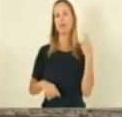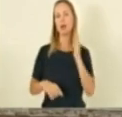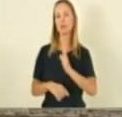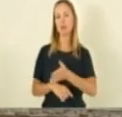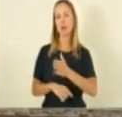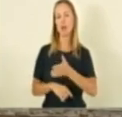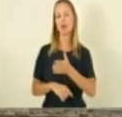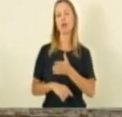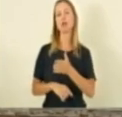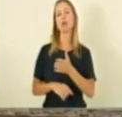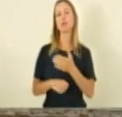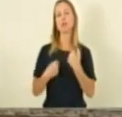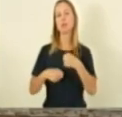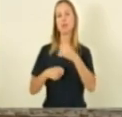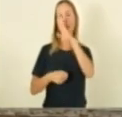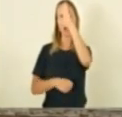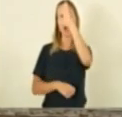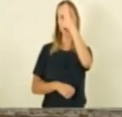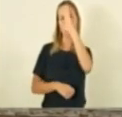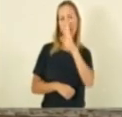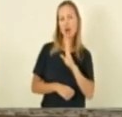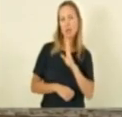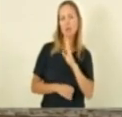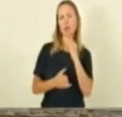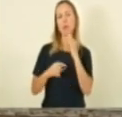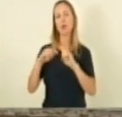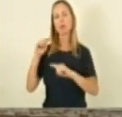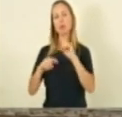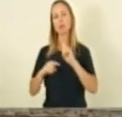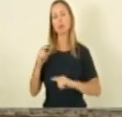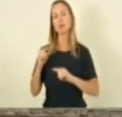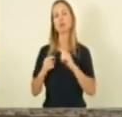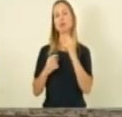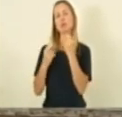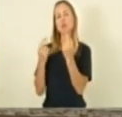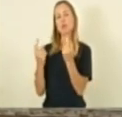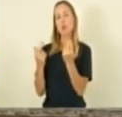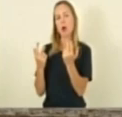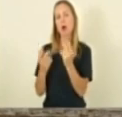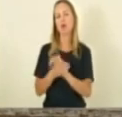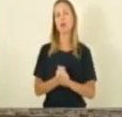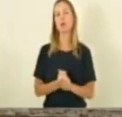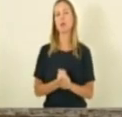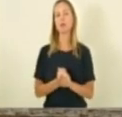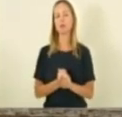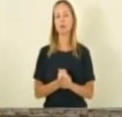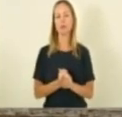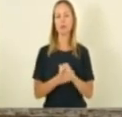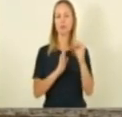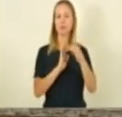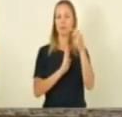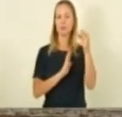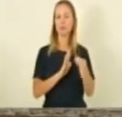validade forneçam gratuitamente igual produto aos consumidores. Parecer